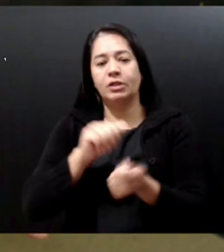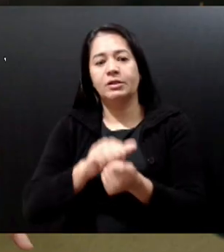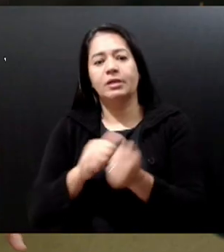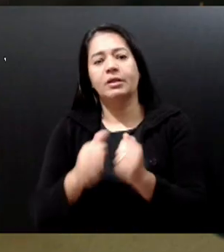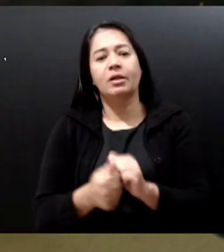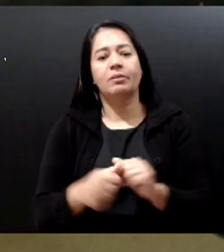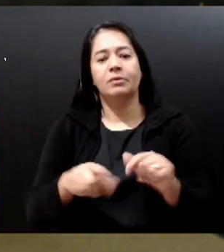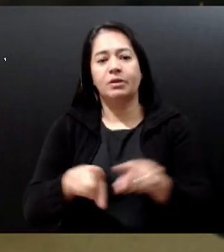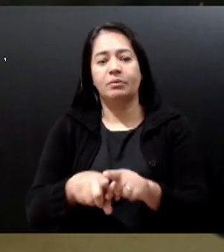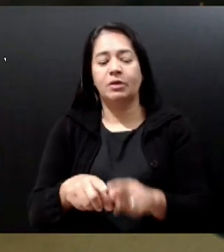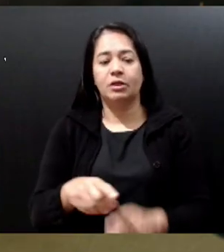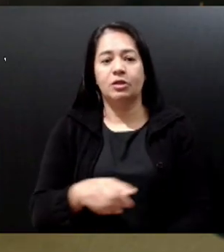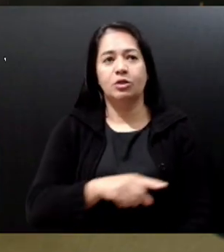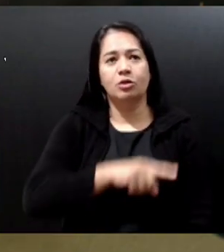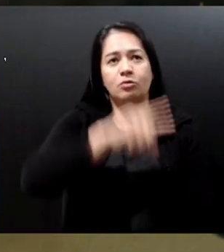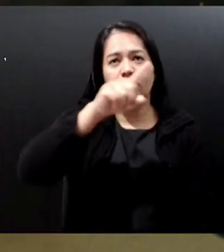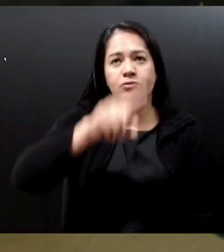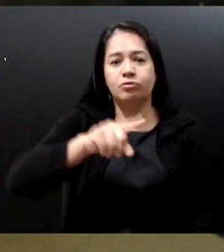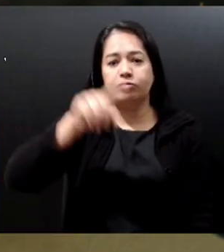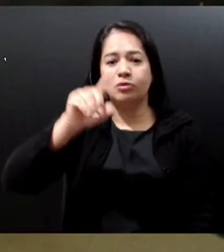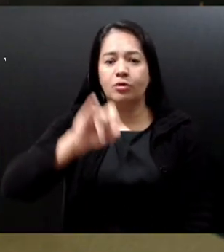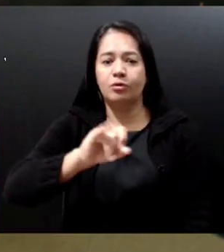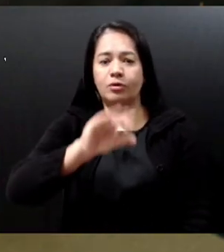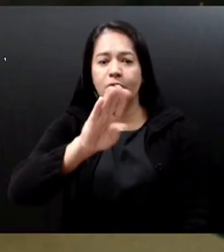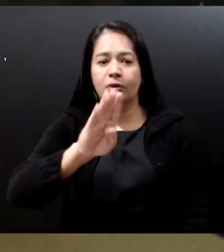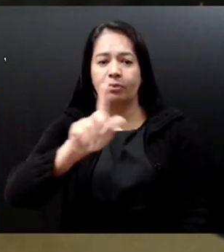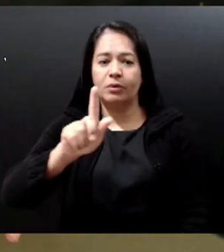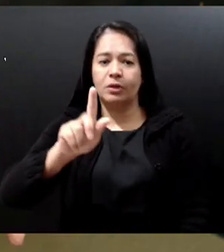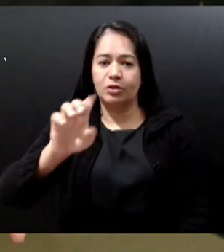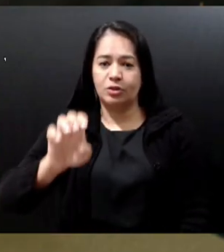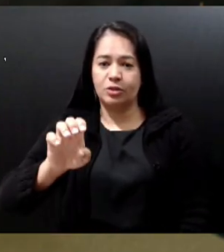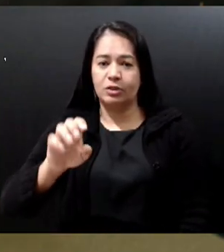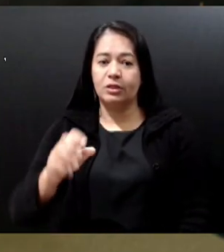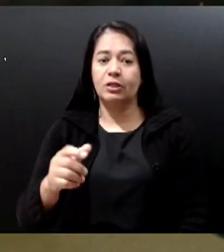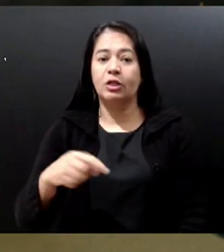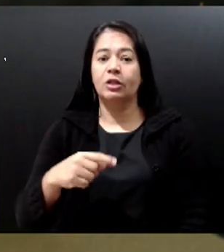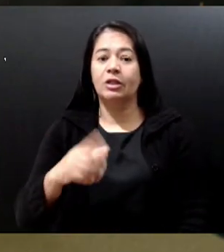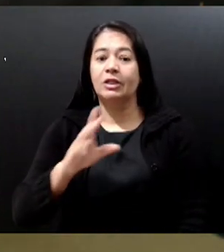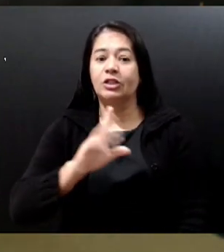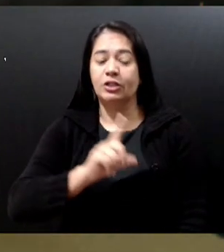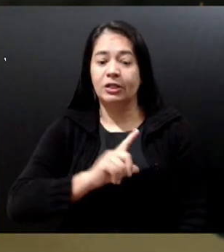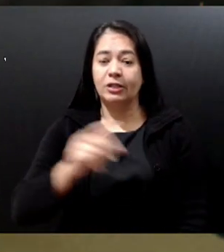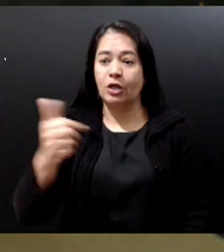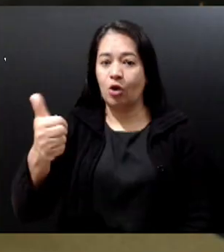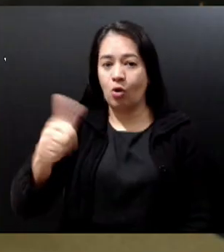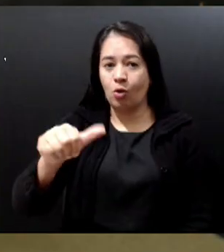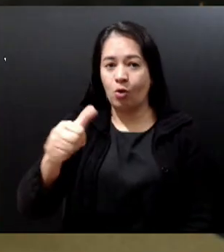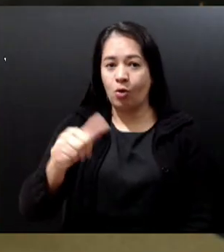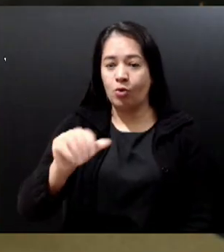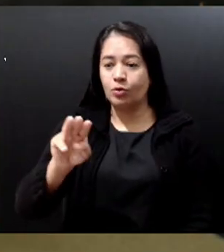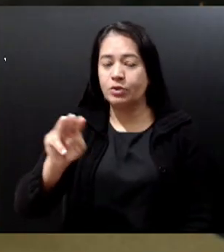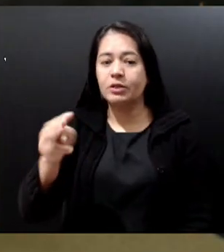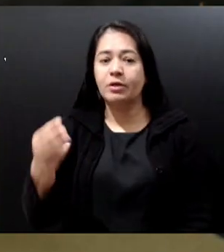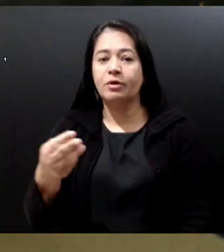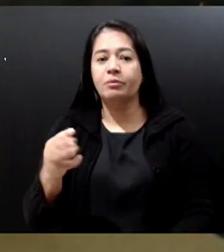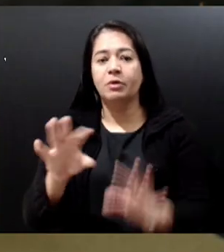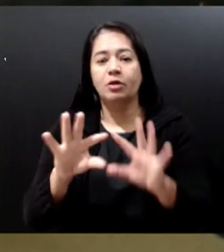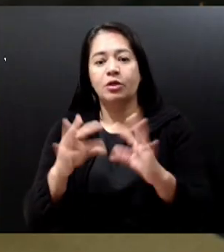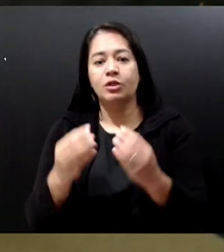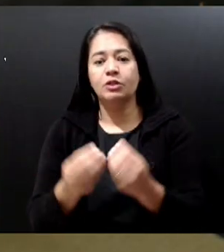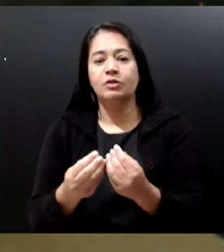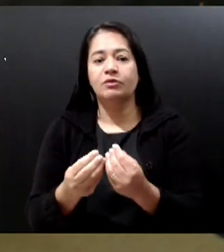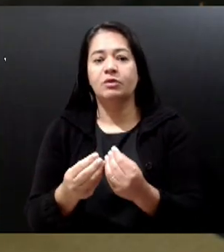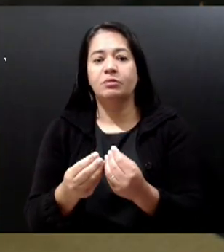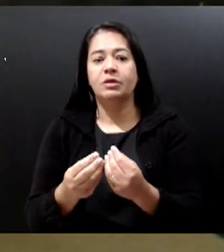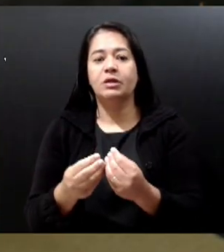do IBGE, já temos mais de 11 milhões de famílias chefiadas por mulheres sem cônjuge, milhões de crianças sendo criadas